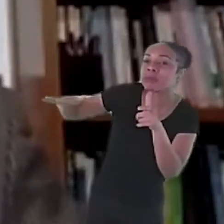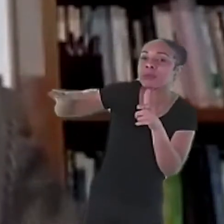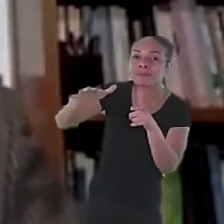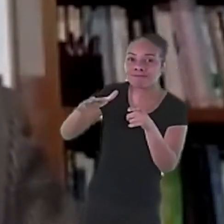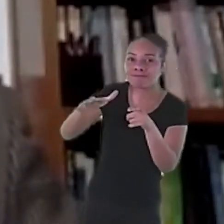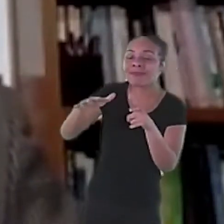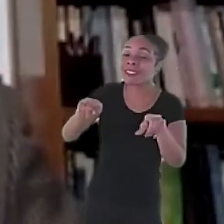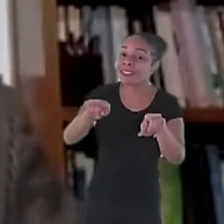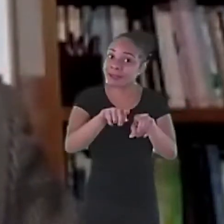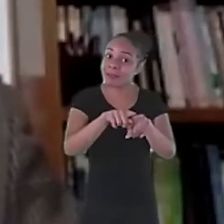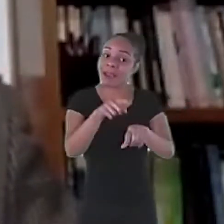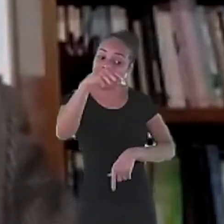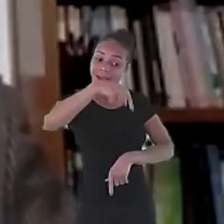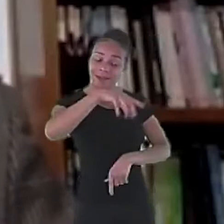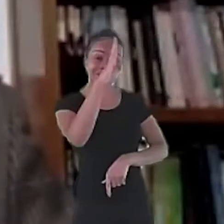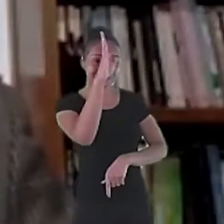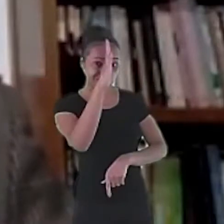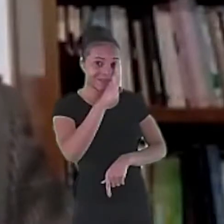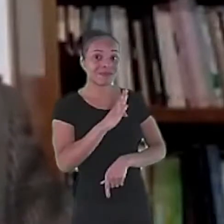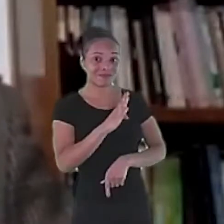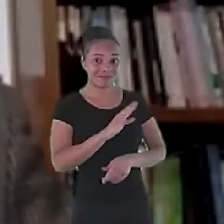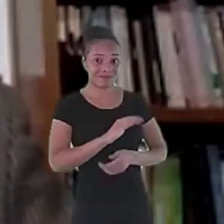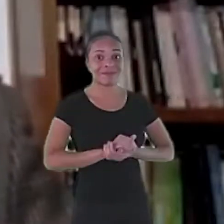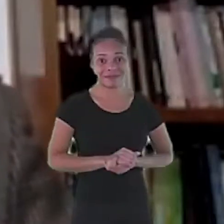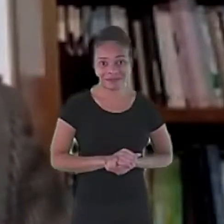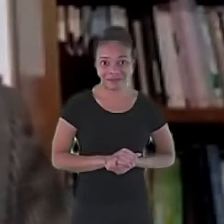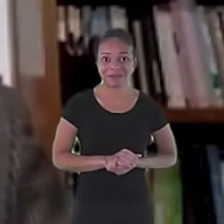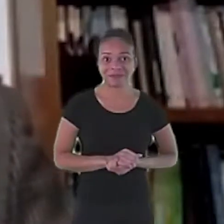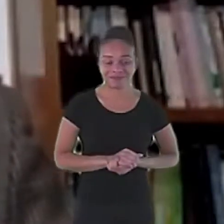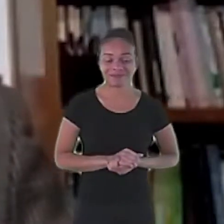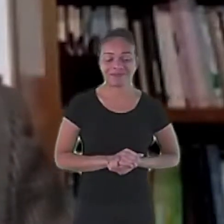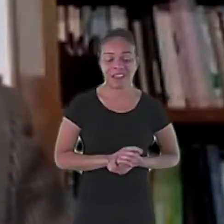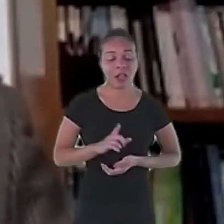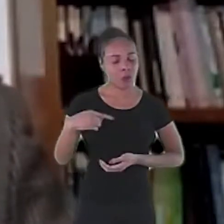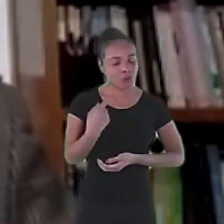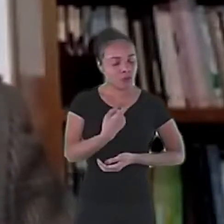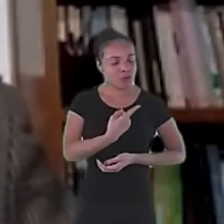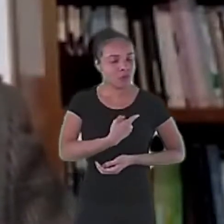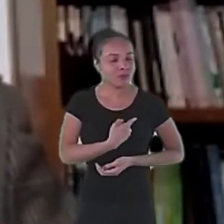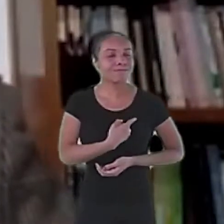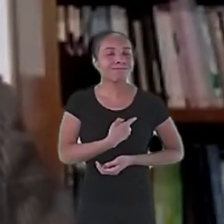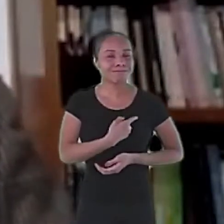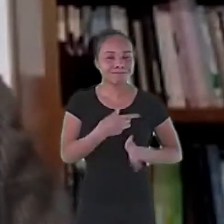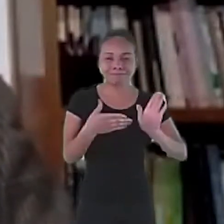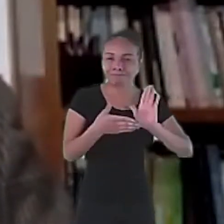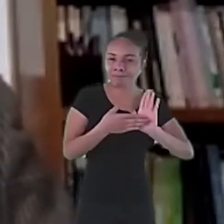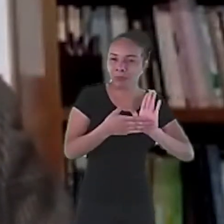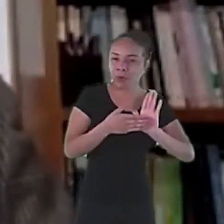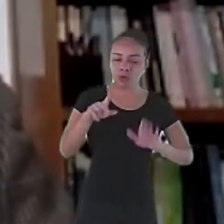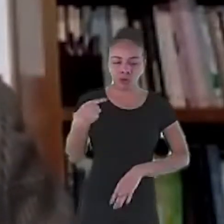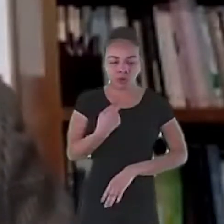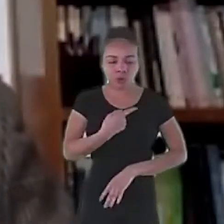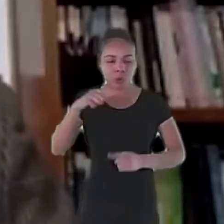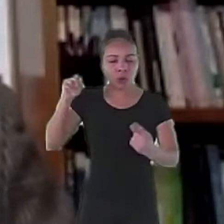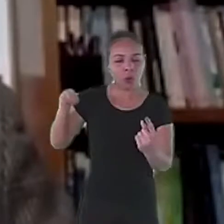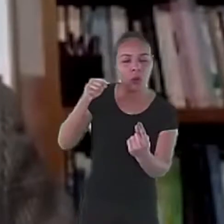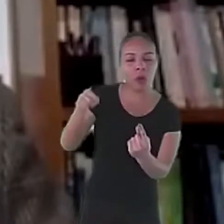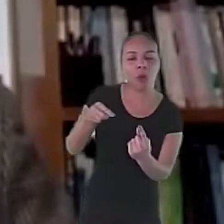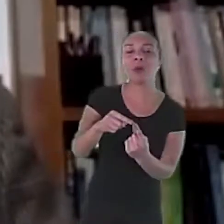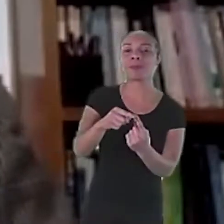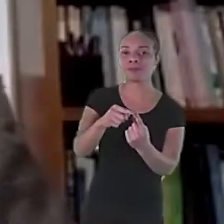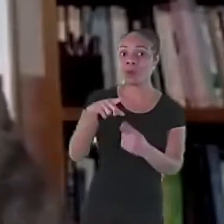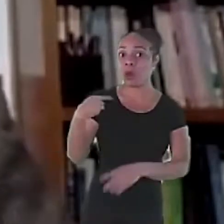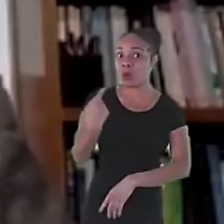Brasil. Esse é o nosso plano, essa é a nossa